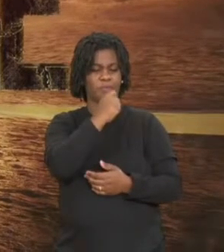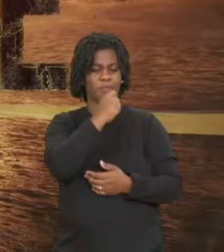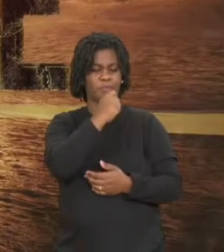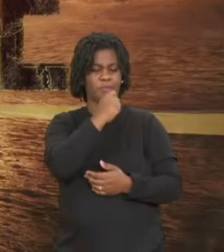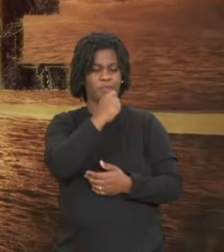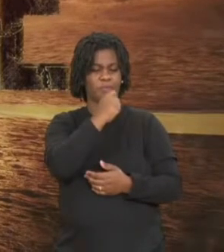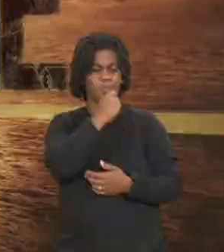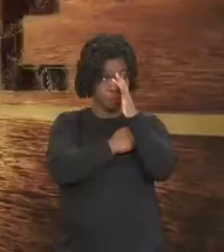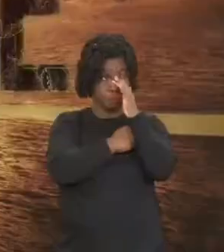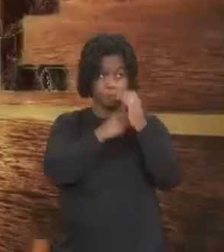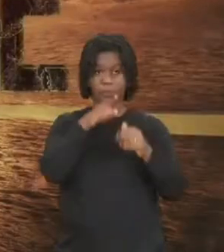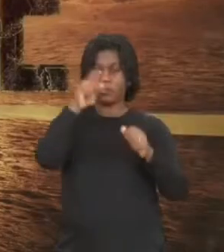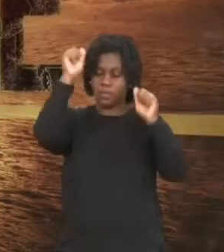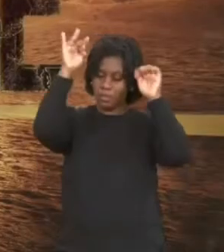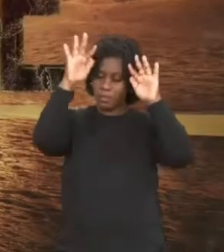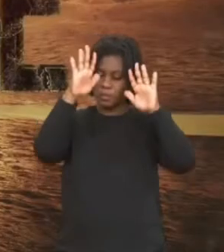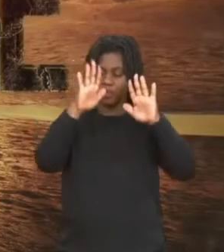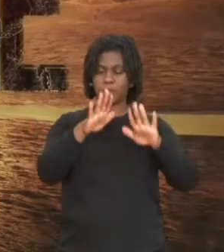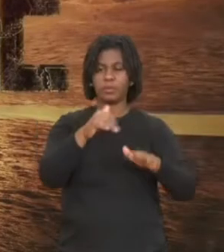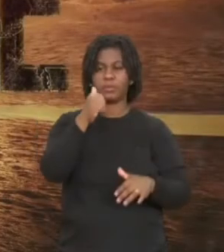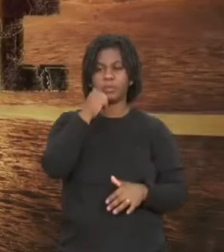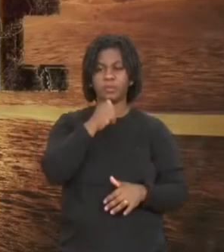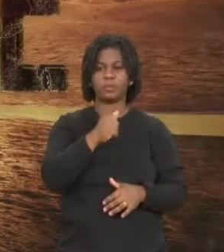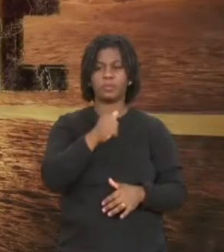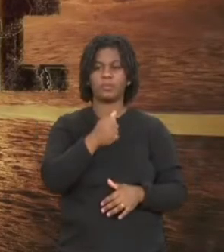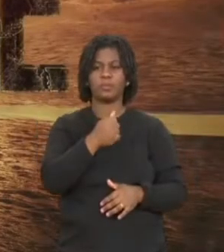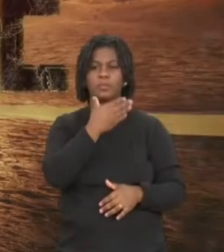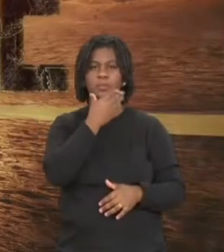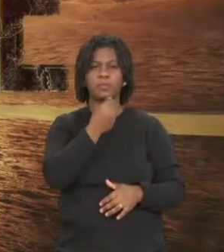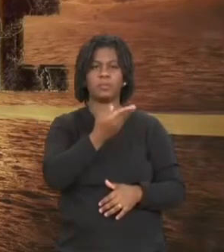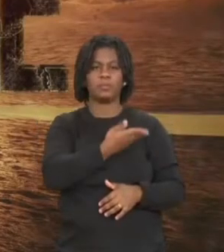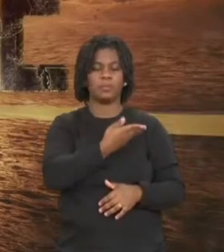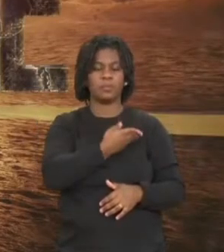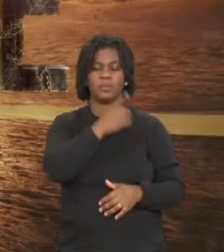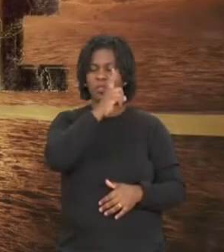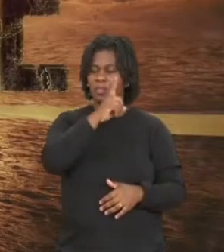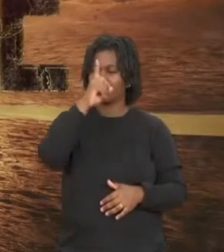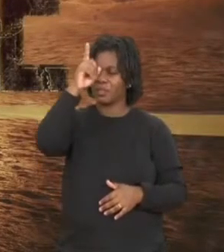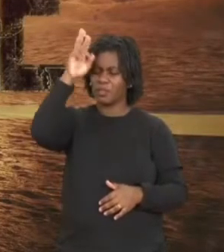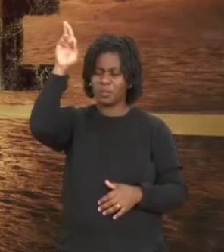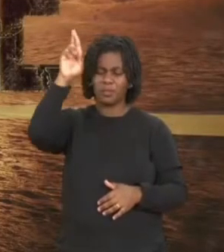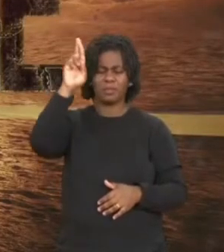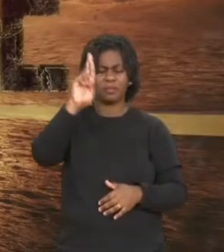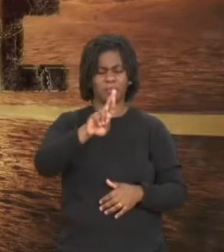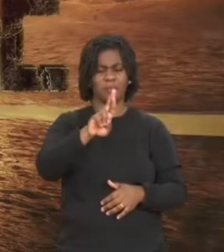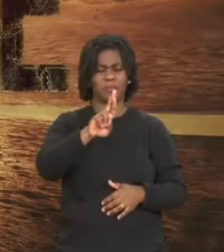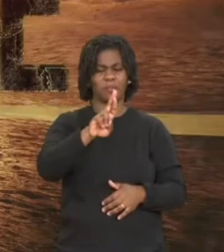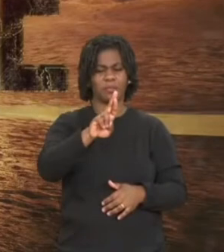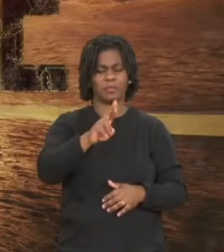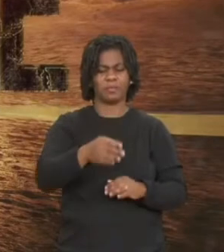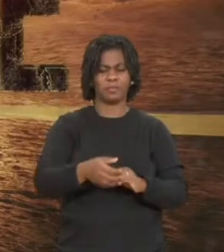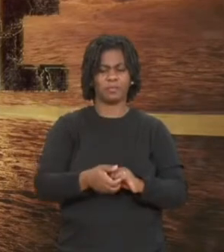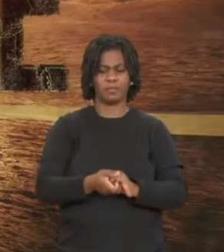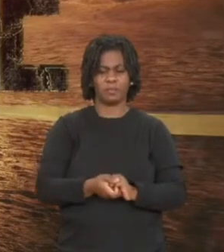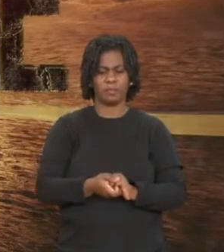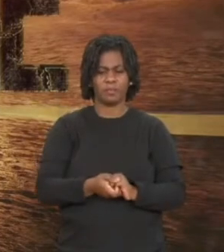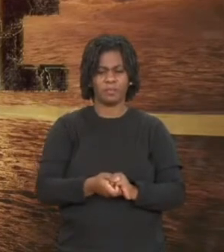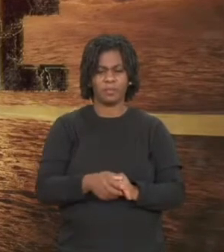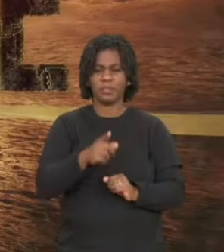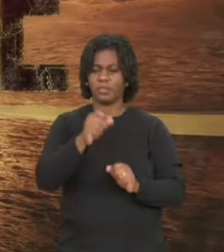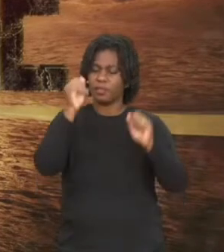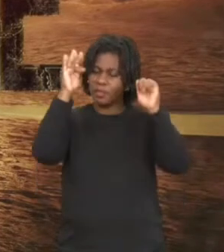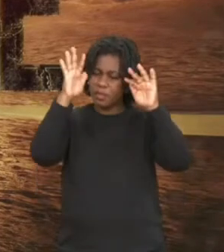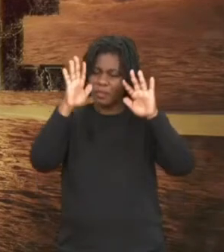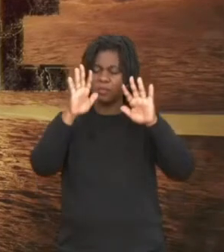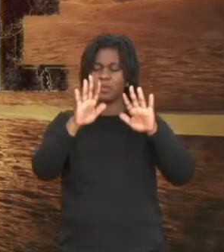Seja abençoado, minha amiga, meu amigo. Que Deus te responda. Seja honrado